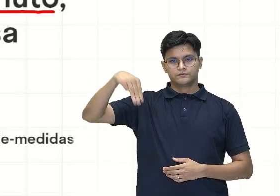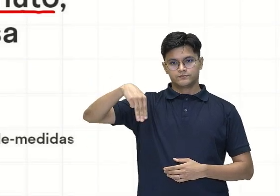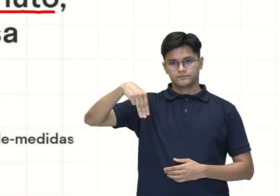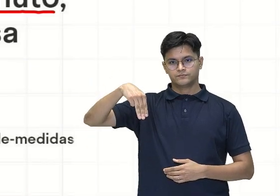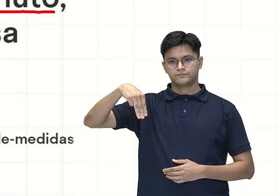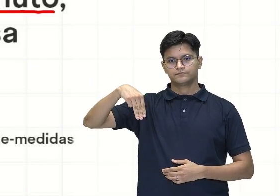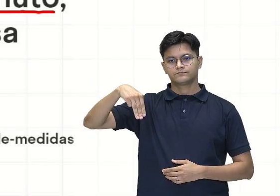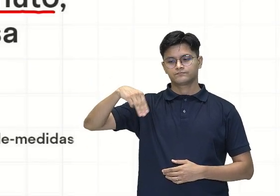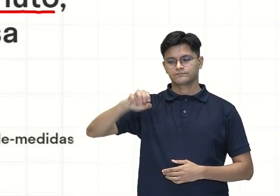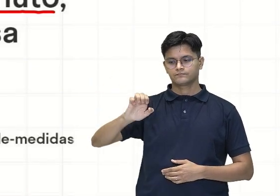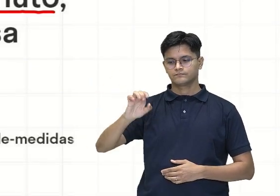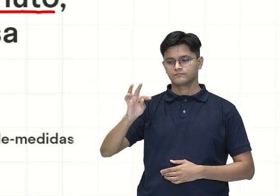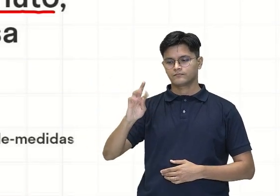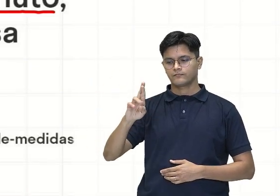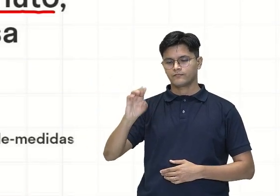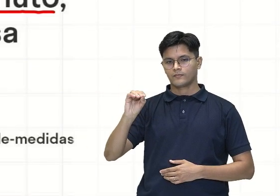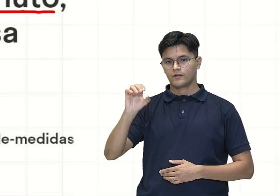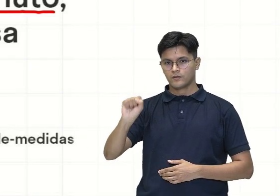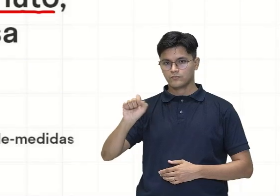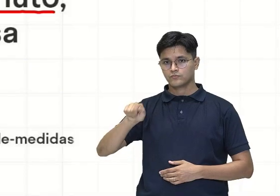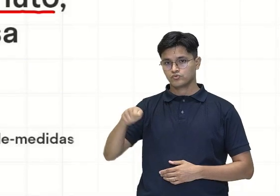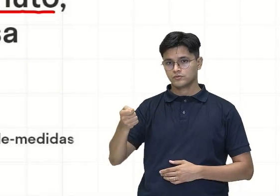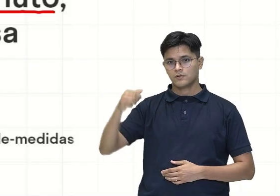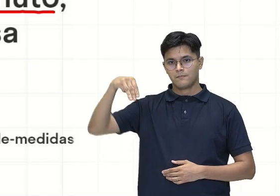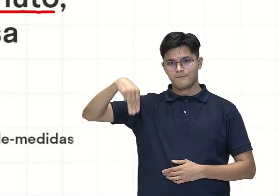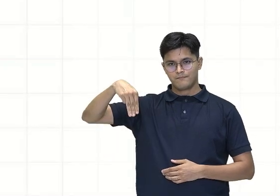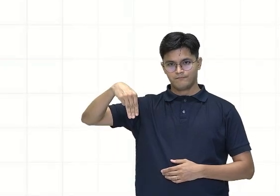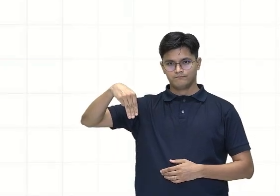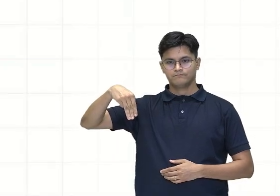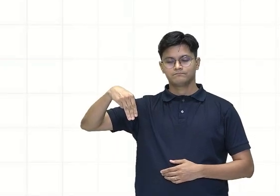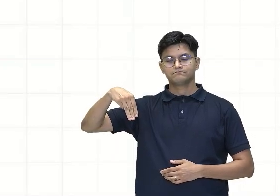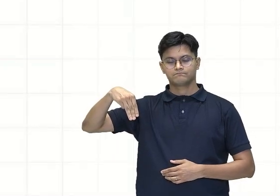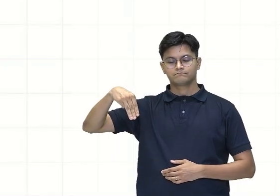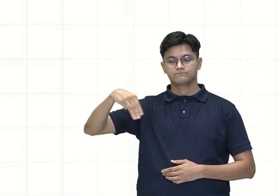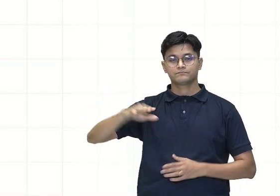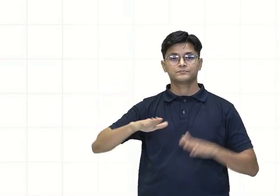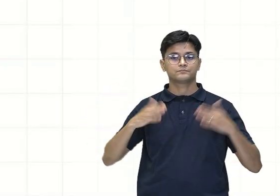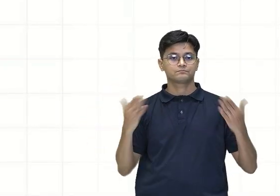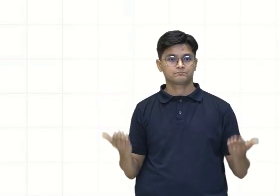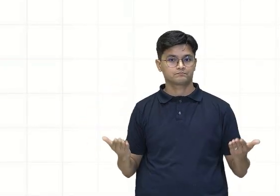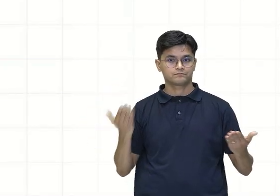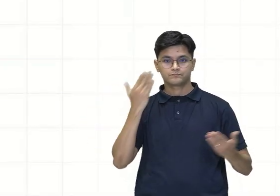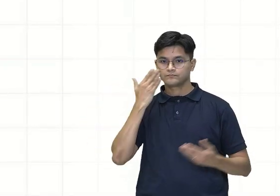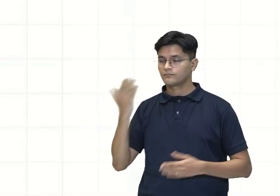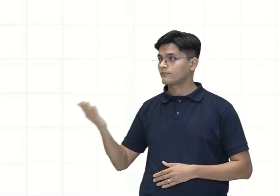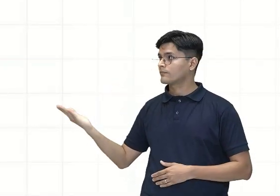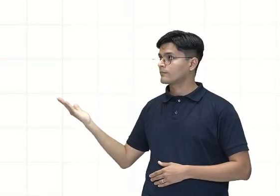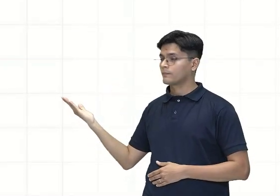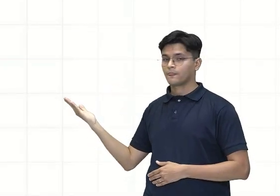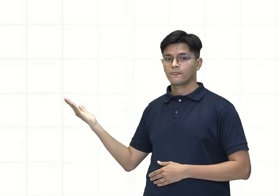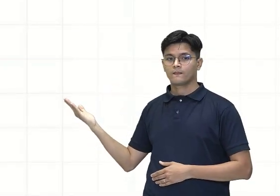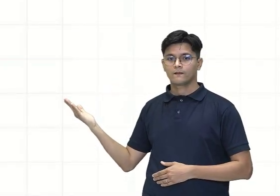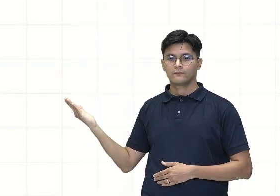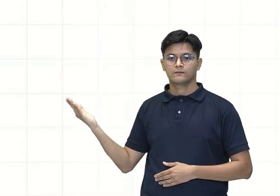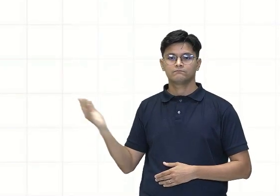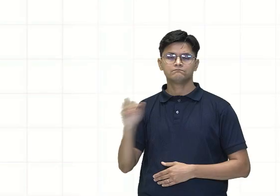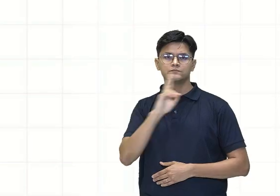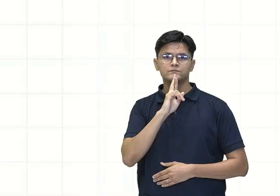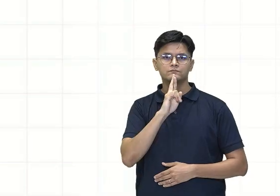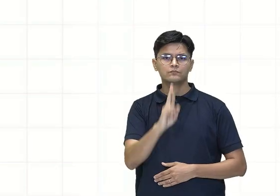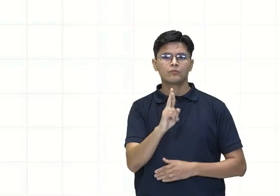metros. Ele anda 35 metros por minuto. Então, vai ser minha